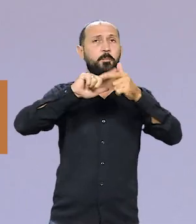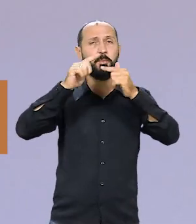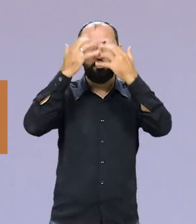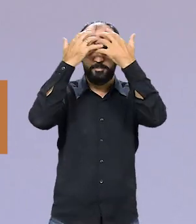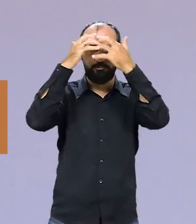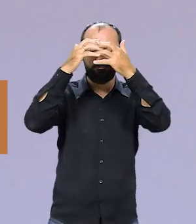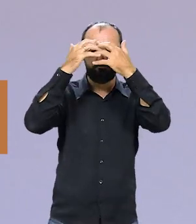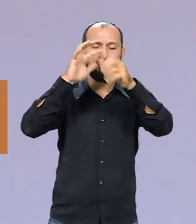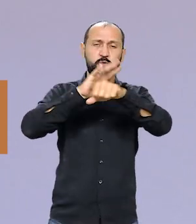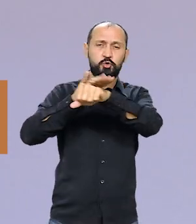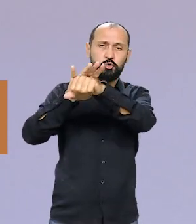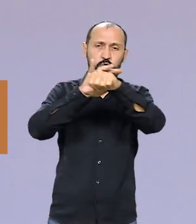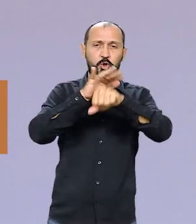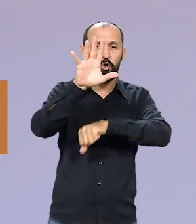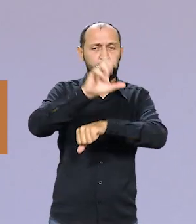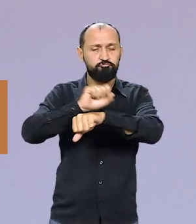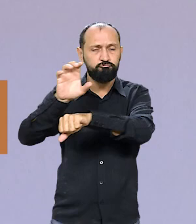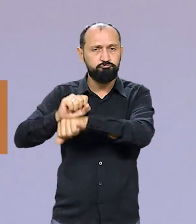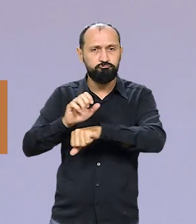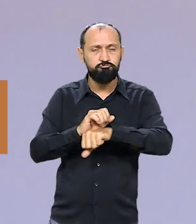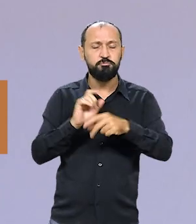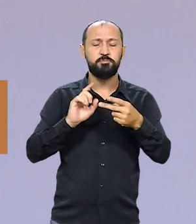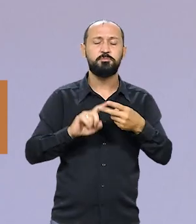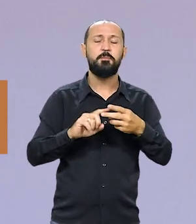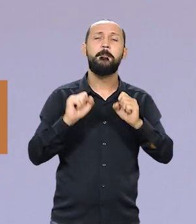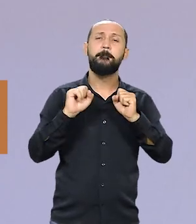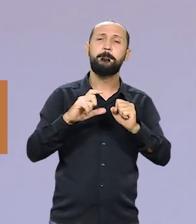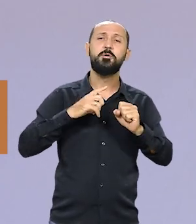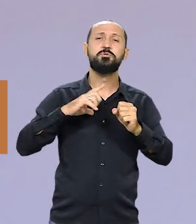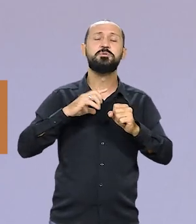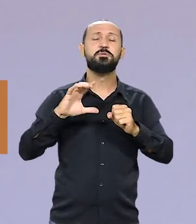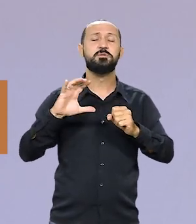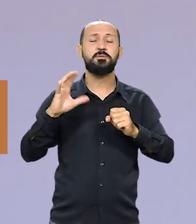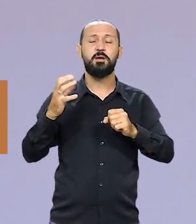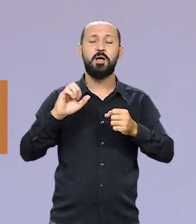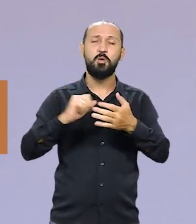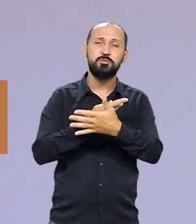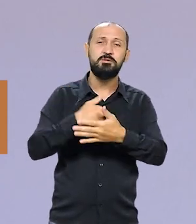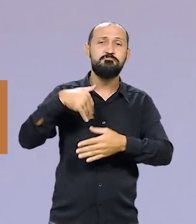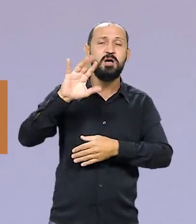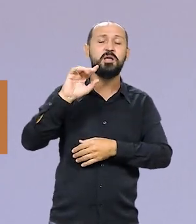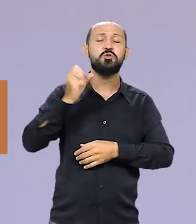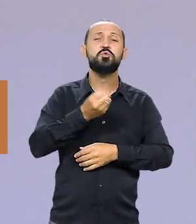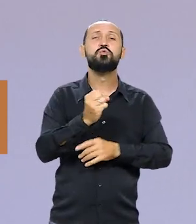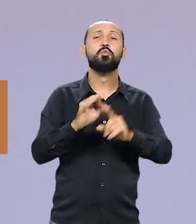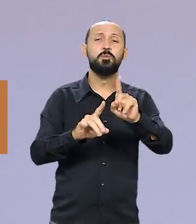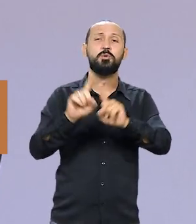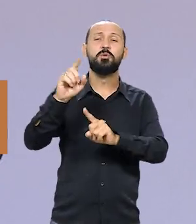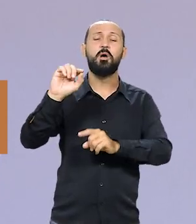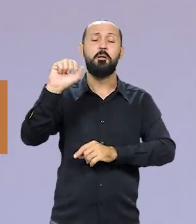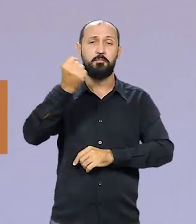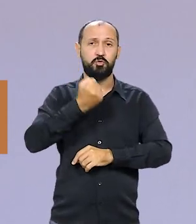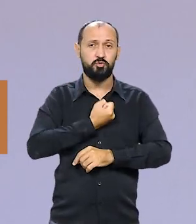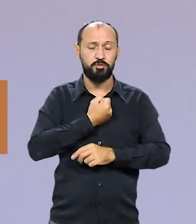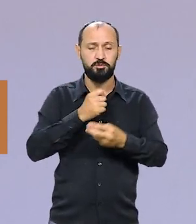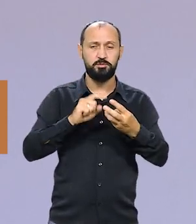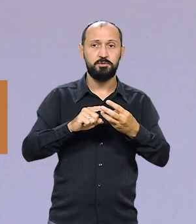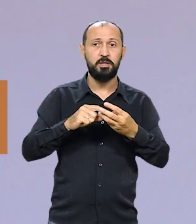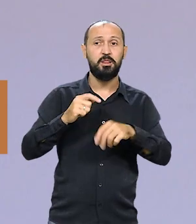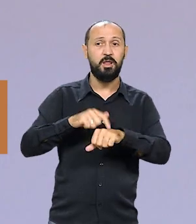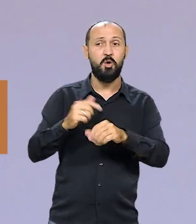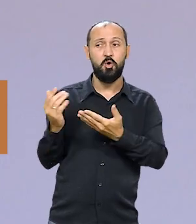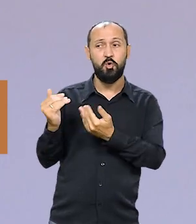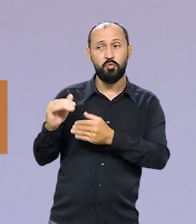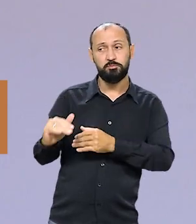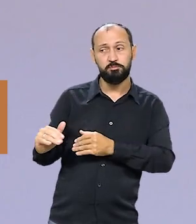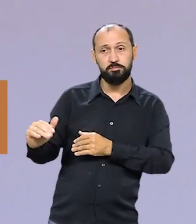transtornos psicopatológicos, ela pode ter mais probabilidade a suicídio. E a criança na adolescência, que